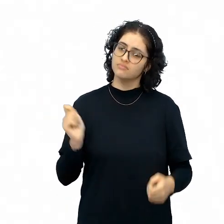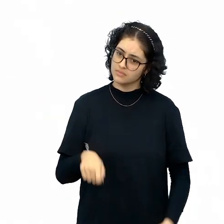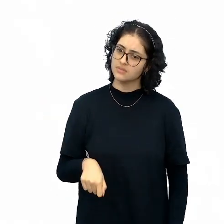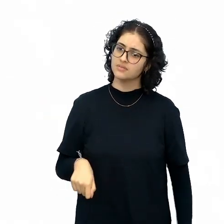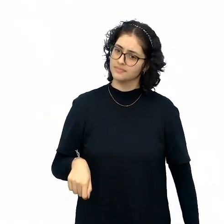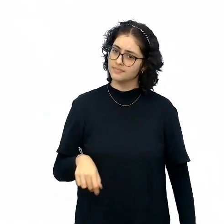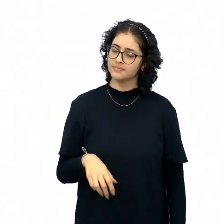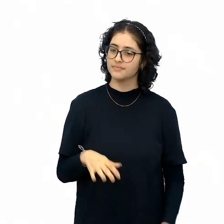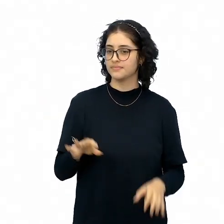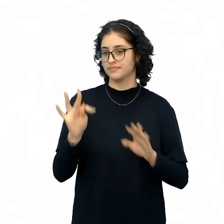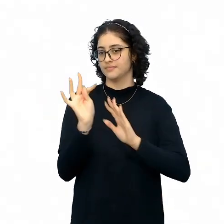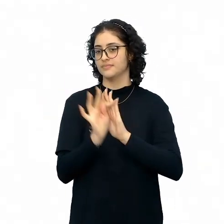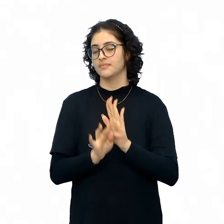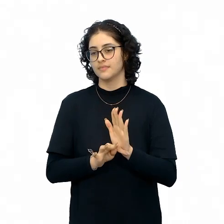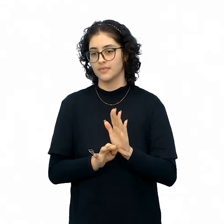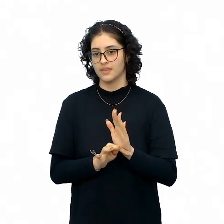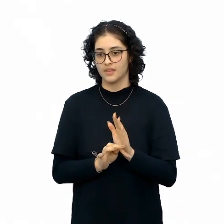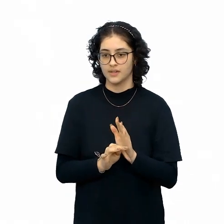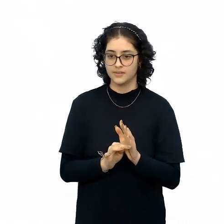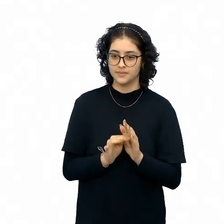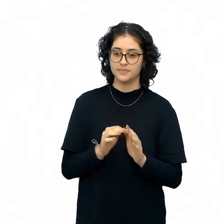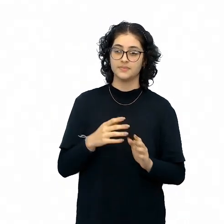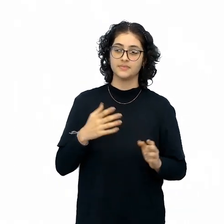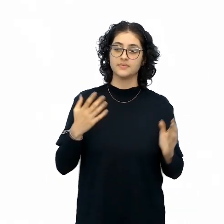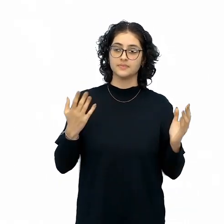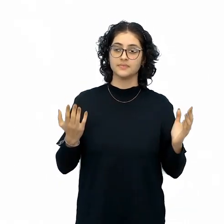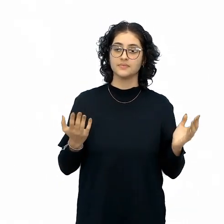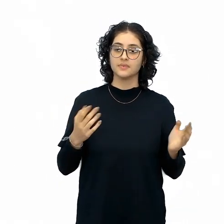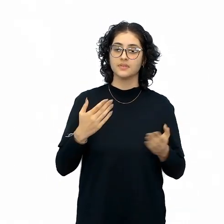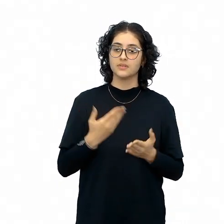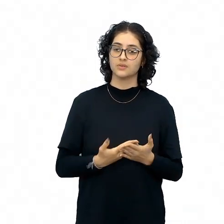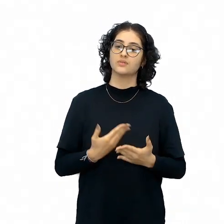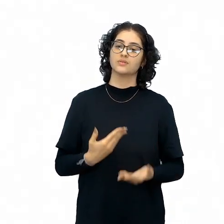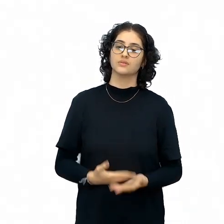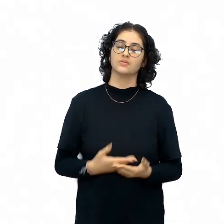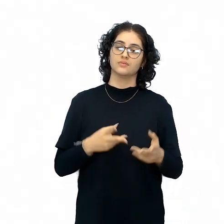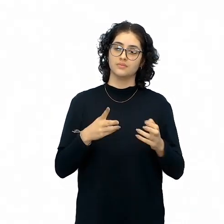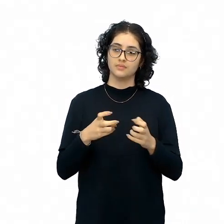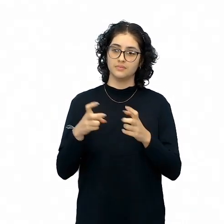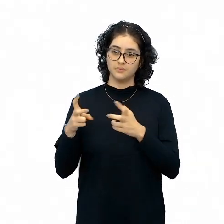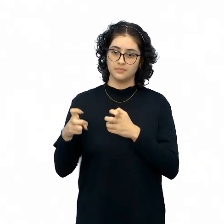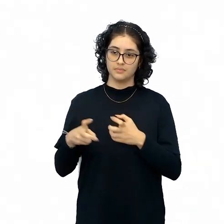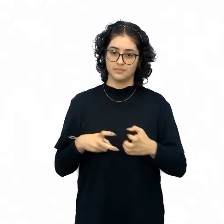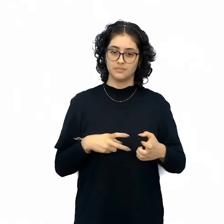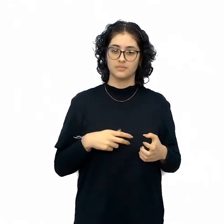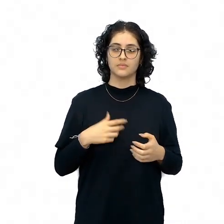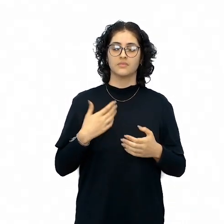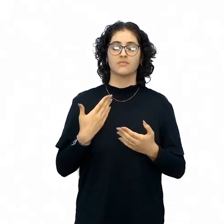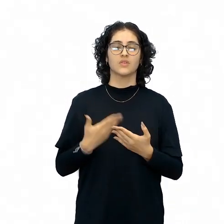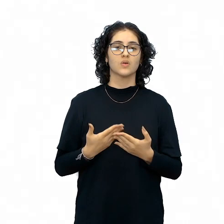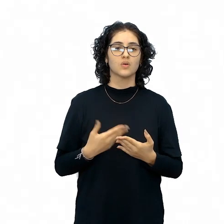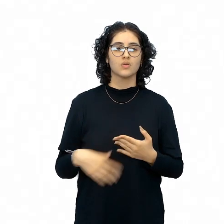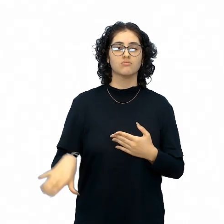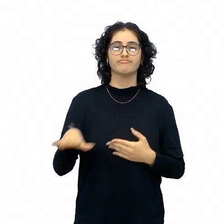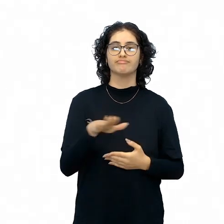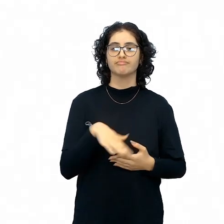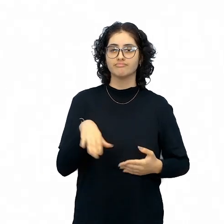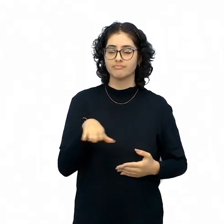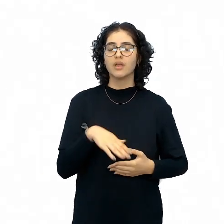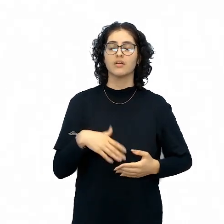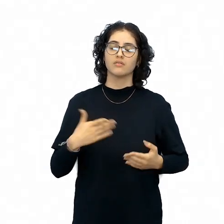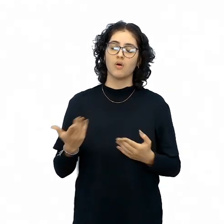elaboração de um texto reivindicatório a partir de estudo e análise de situações da escola, do bairro ou